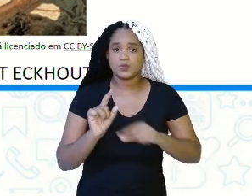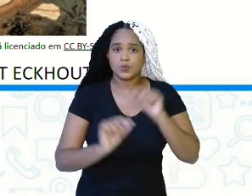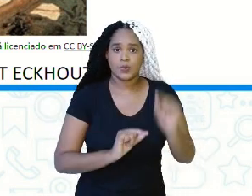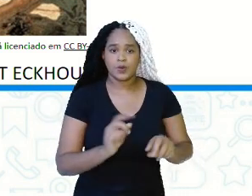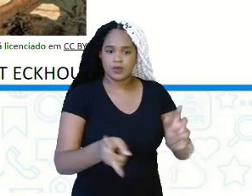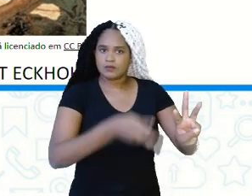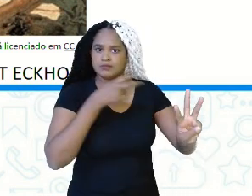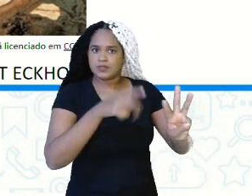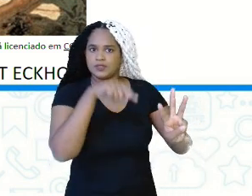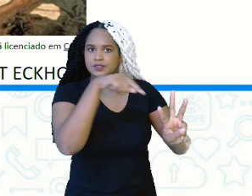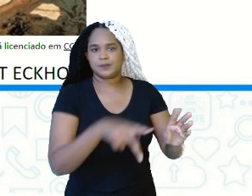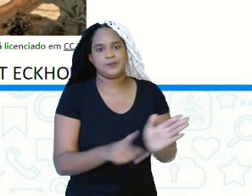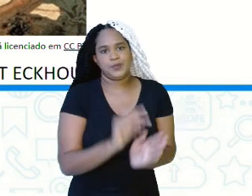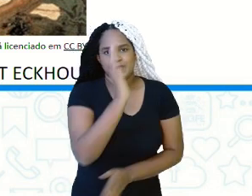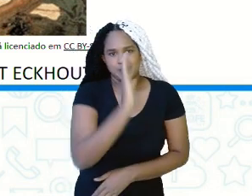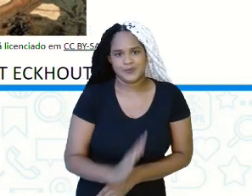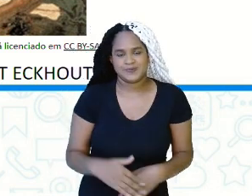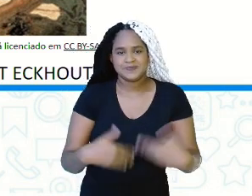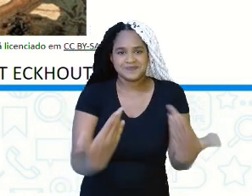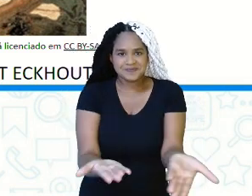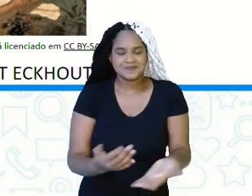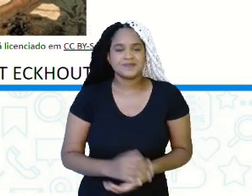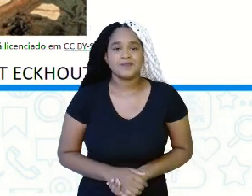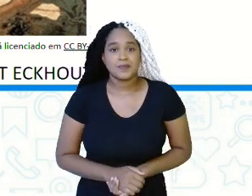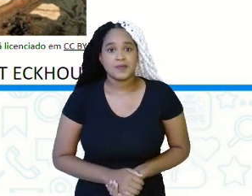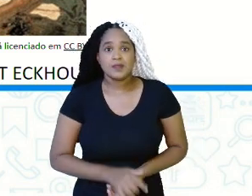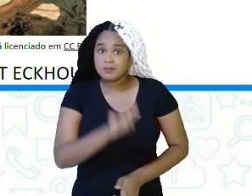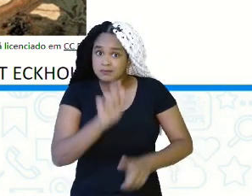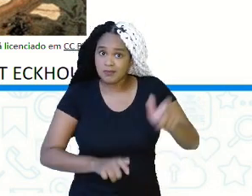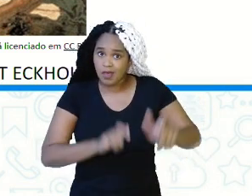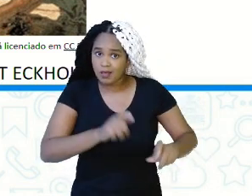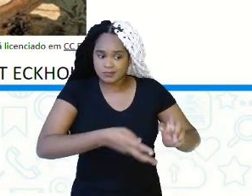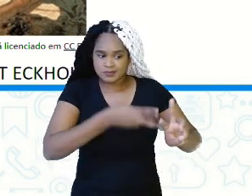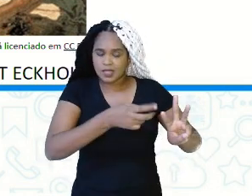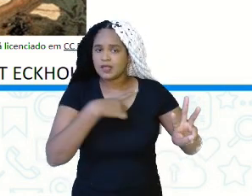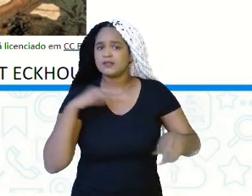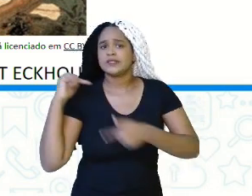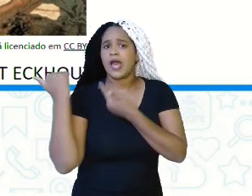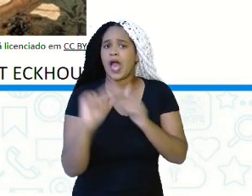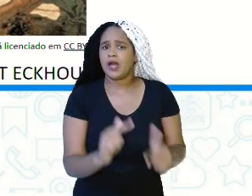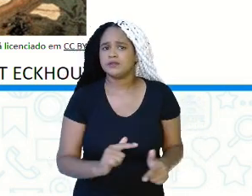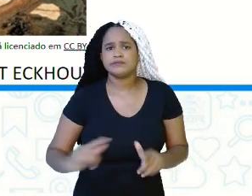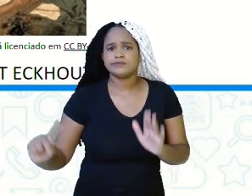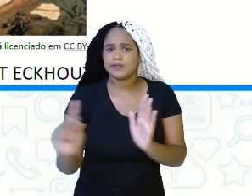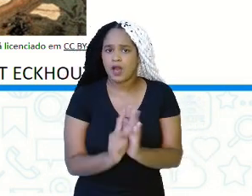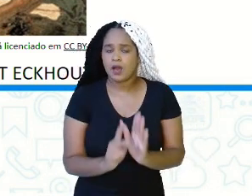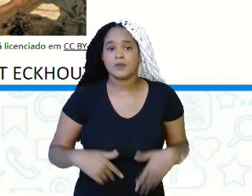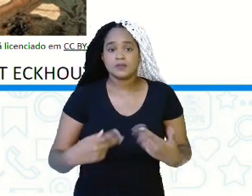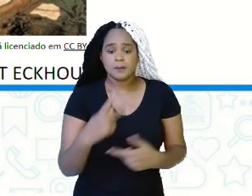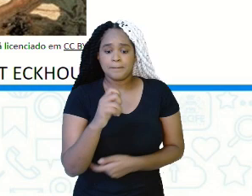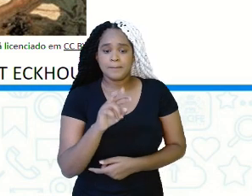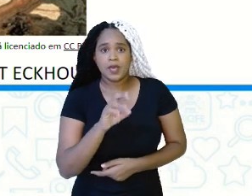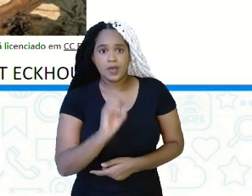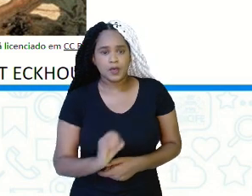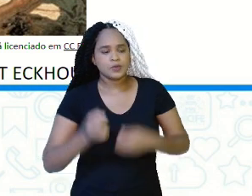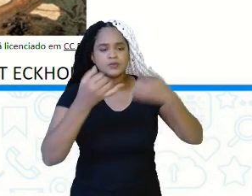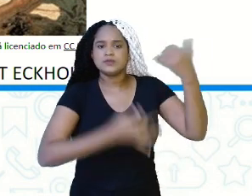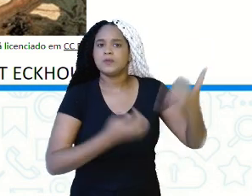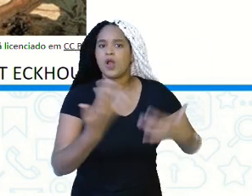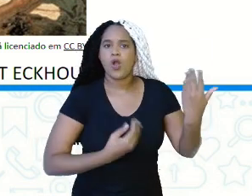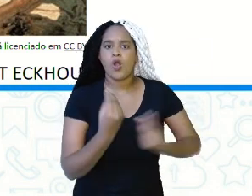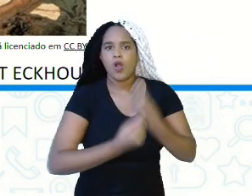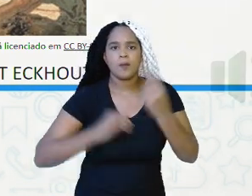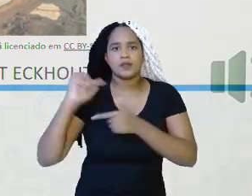os indígenas. Então, eles, como nativos, tinham suas tradições e Pero Vaz retratou algumas